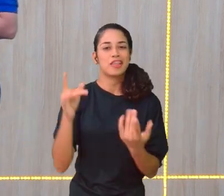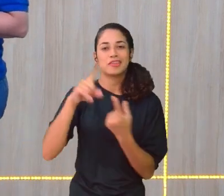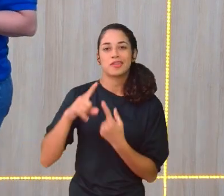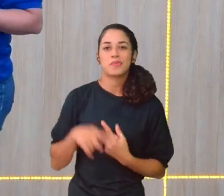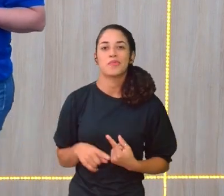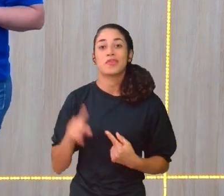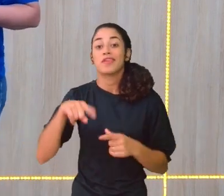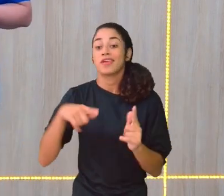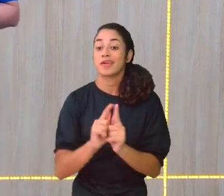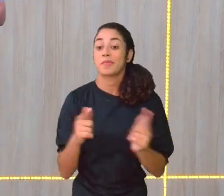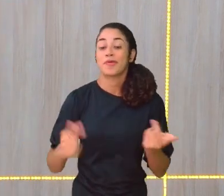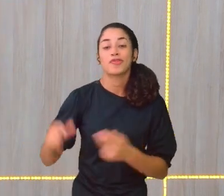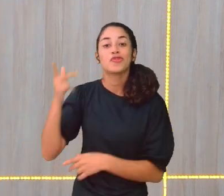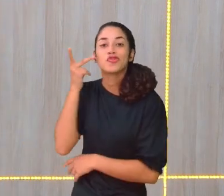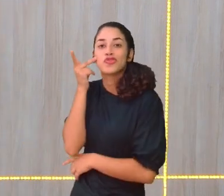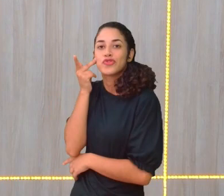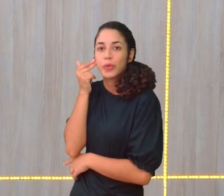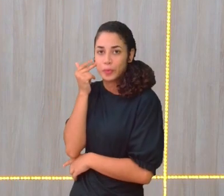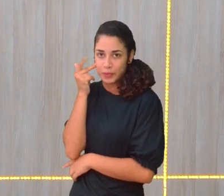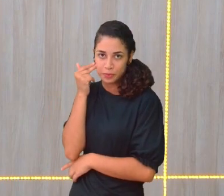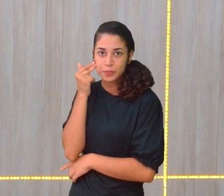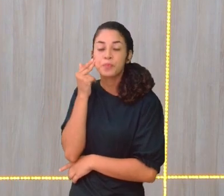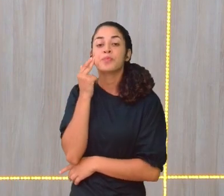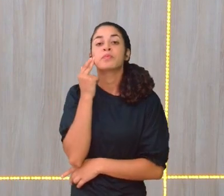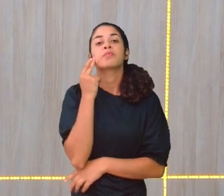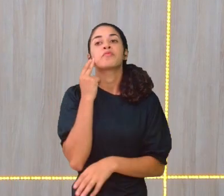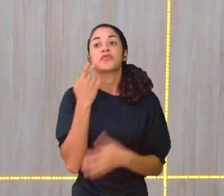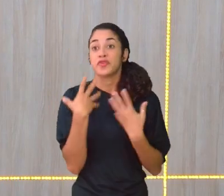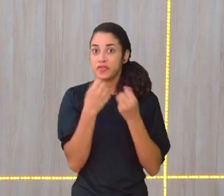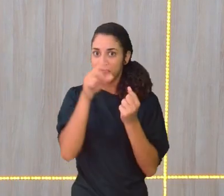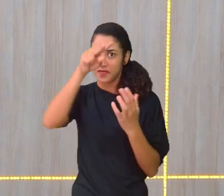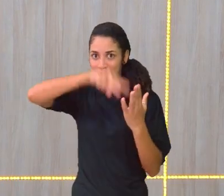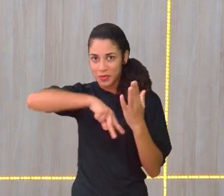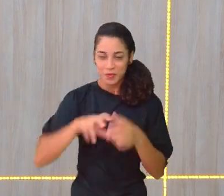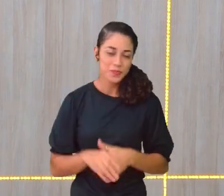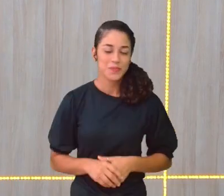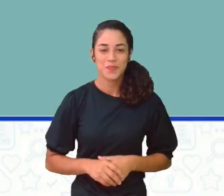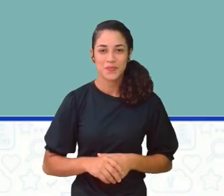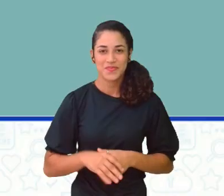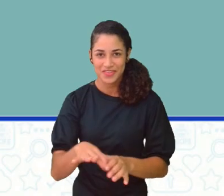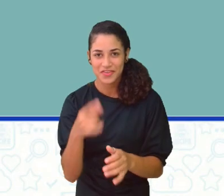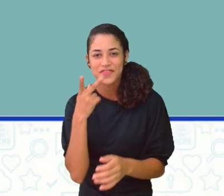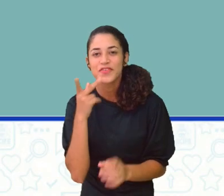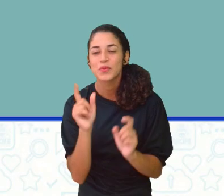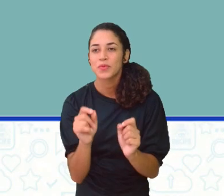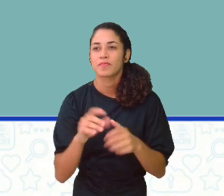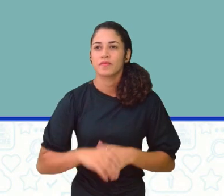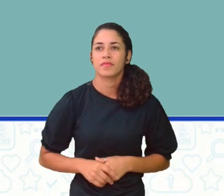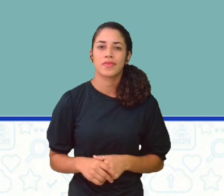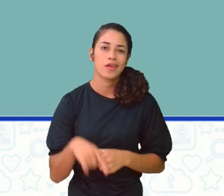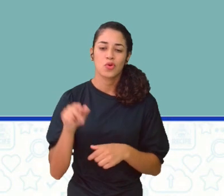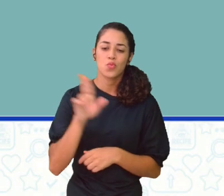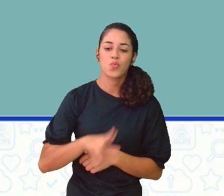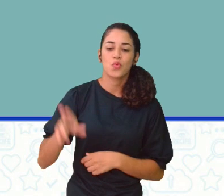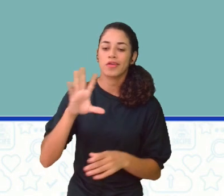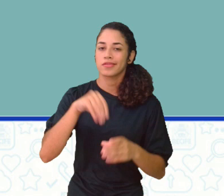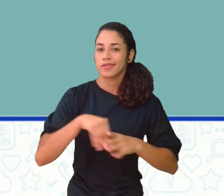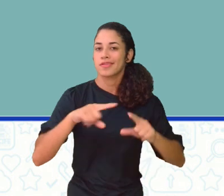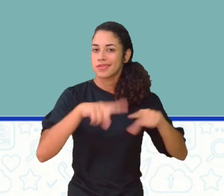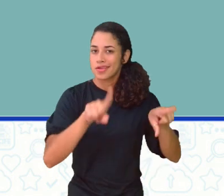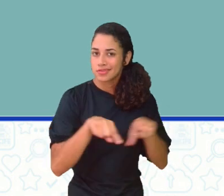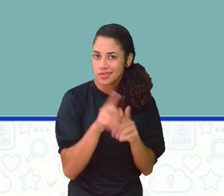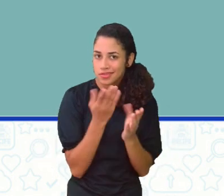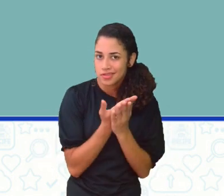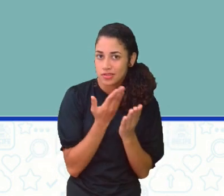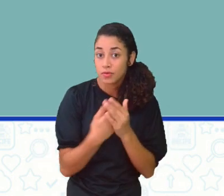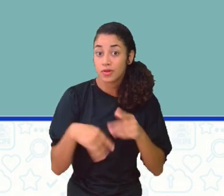nós temos a gramática normativa. Então, vamos ler? Diz assim, ó, bastante utilizada em sala de aula